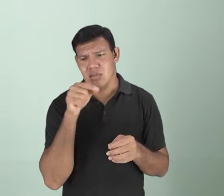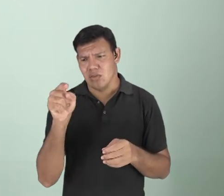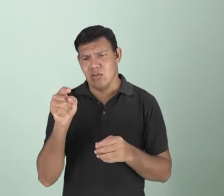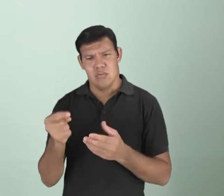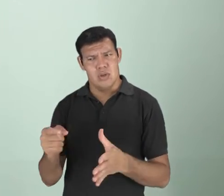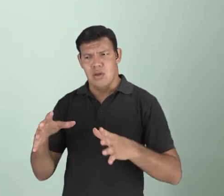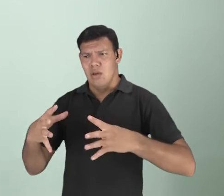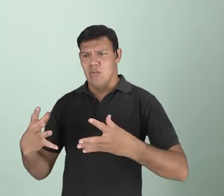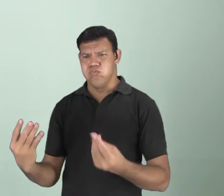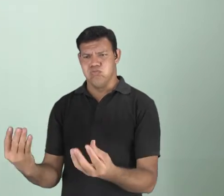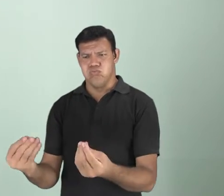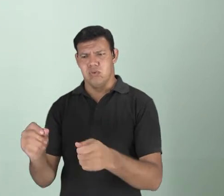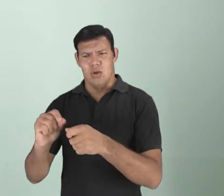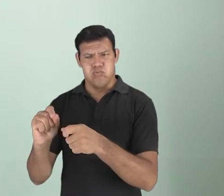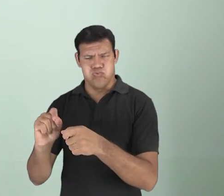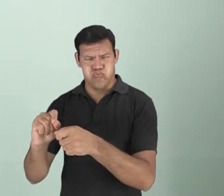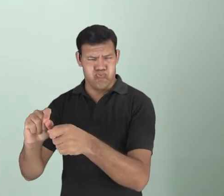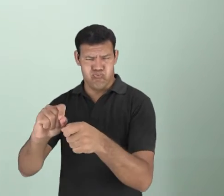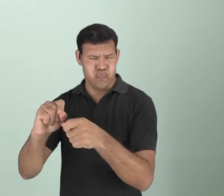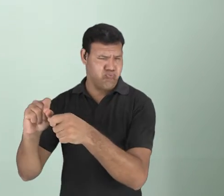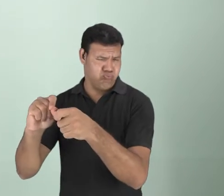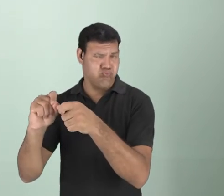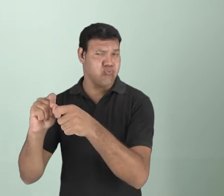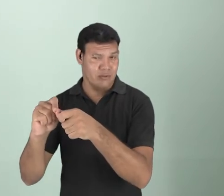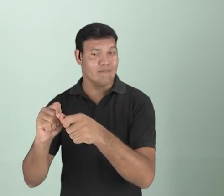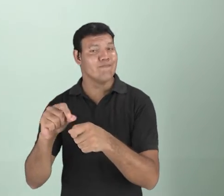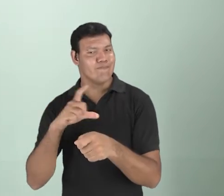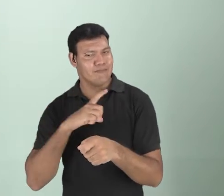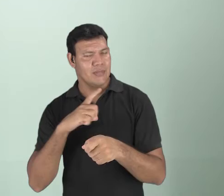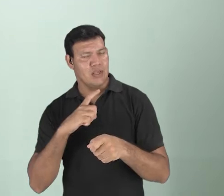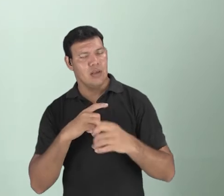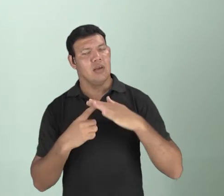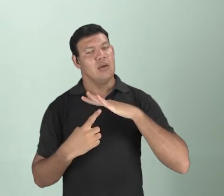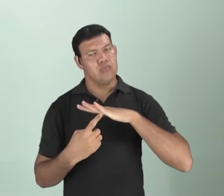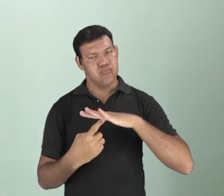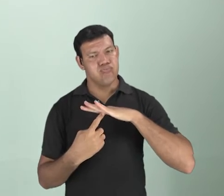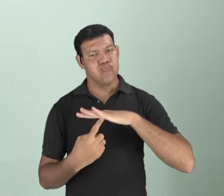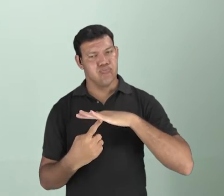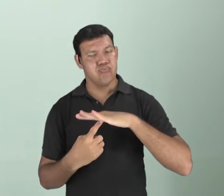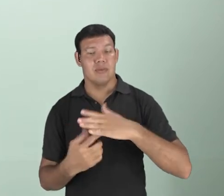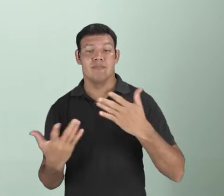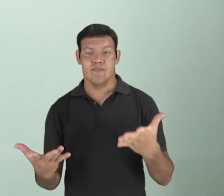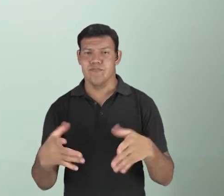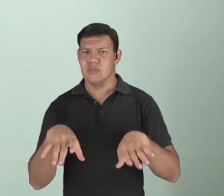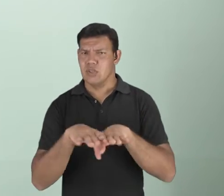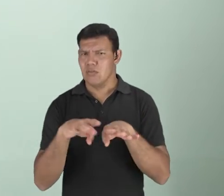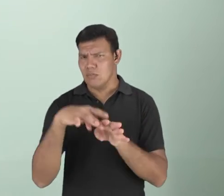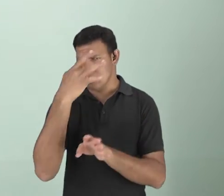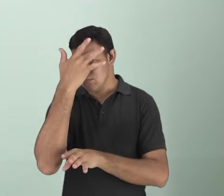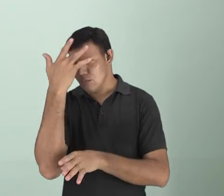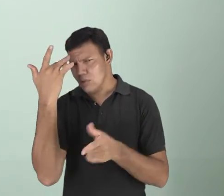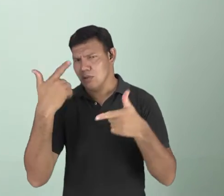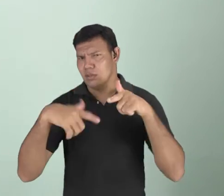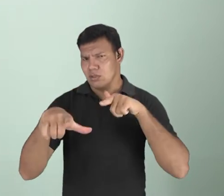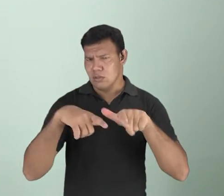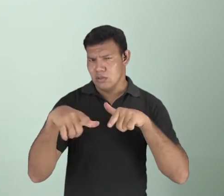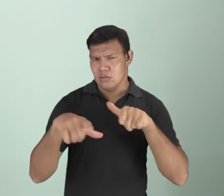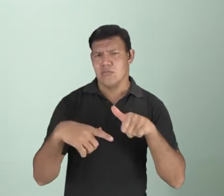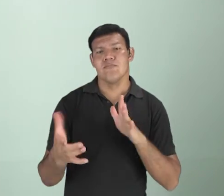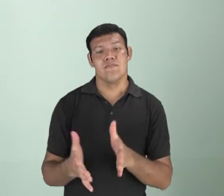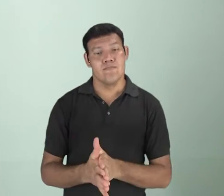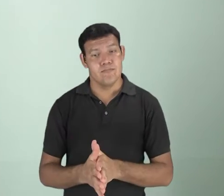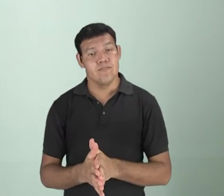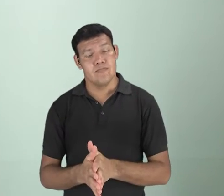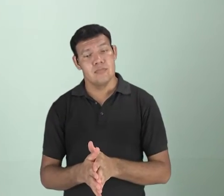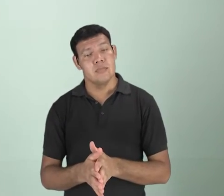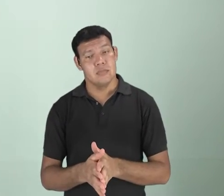uma fábrica, aliás, que dispõe das máquinas e que dispõe de uma série de trabalhadores que despendem a sua